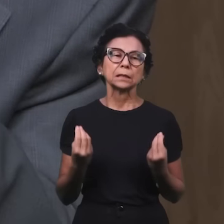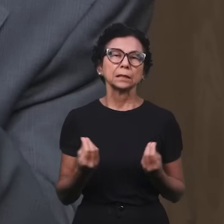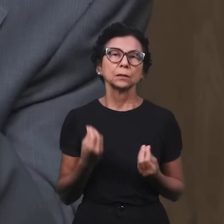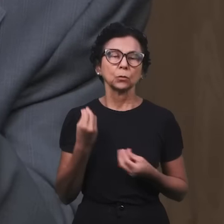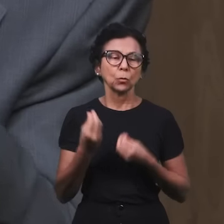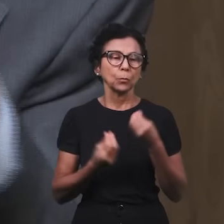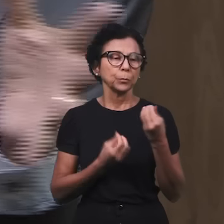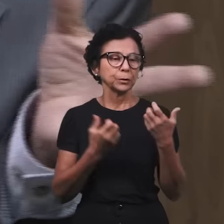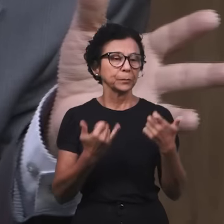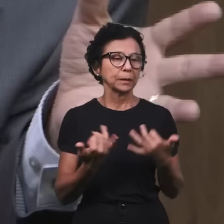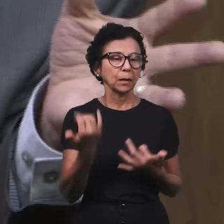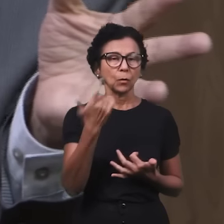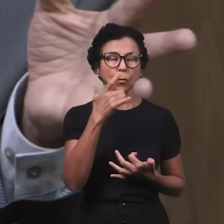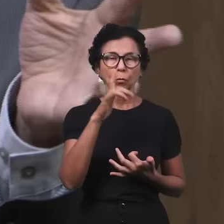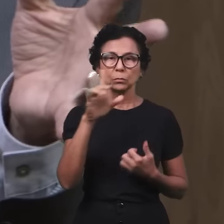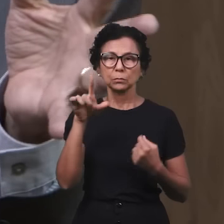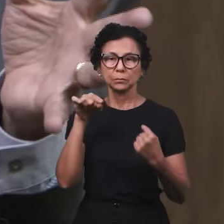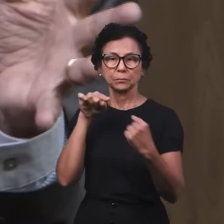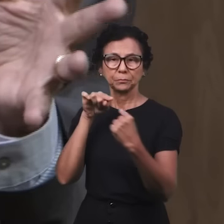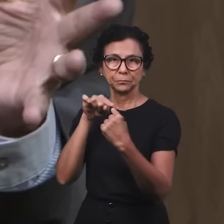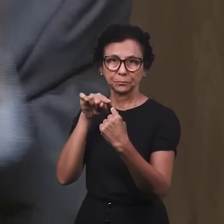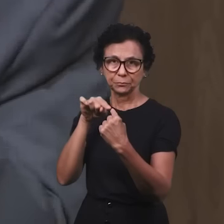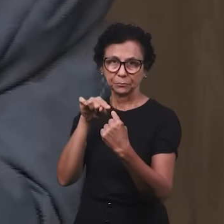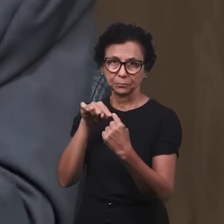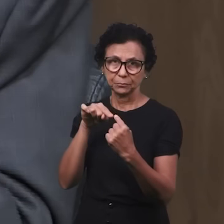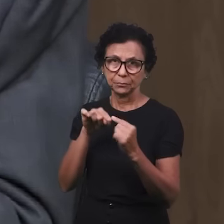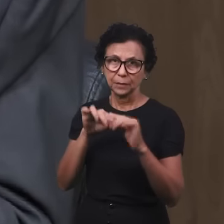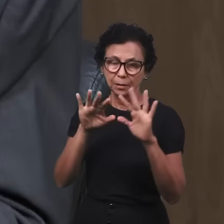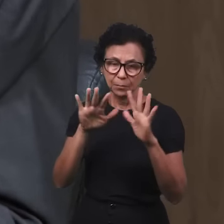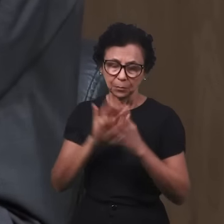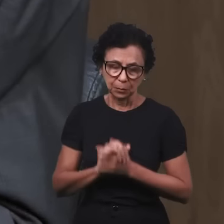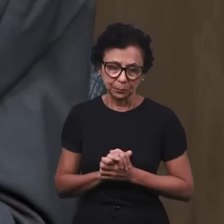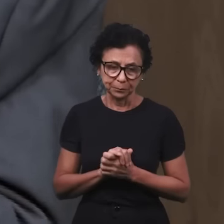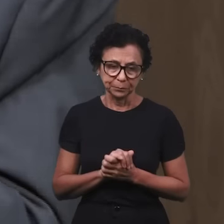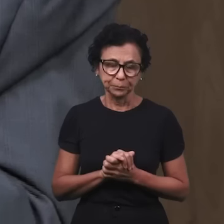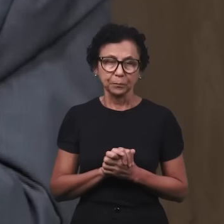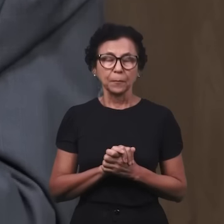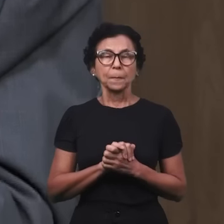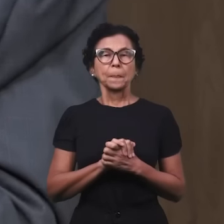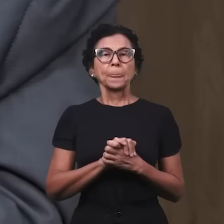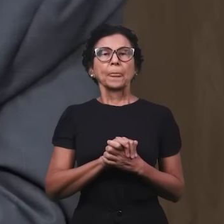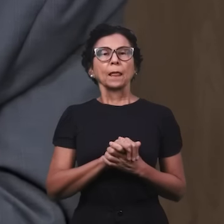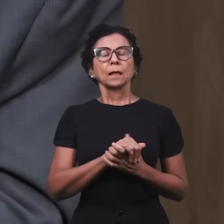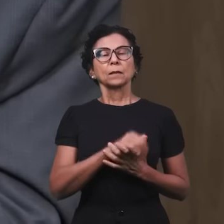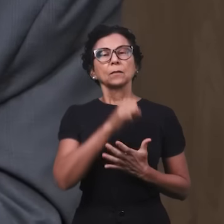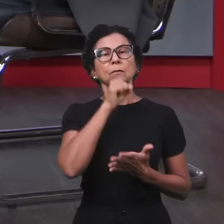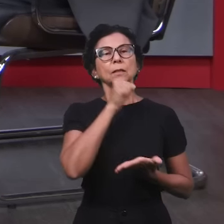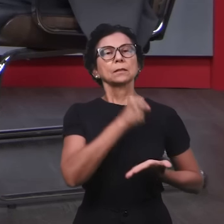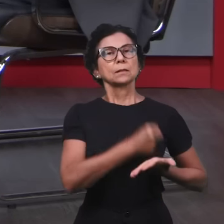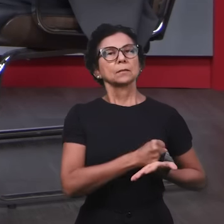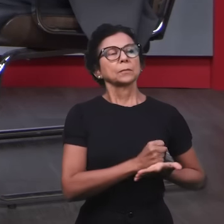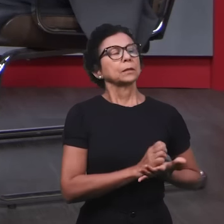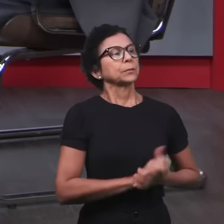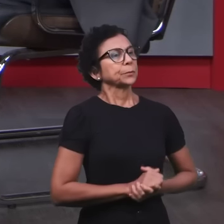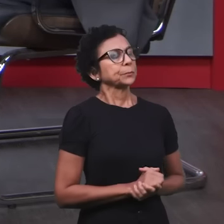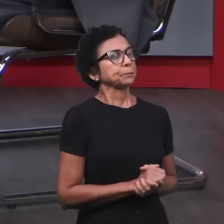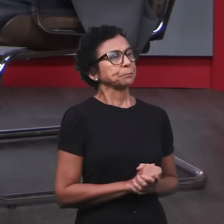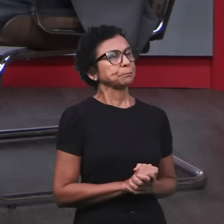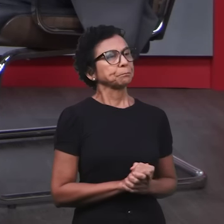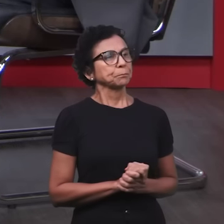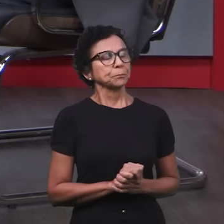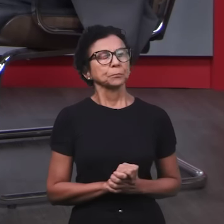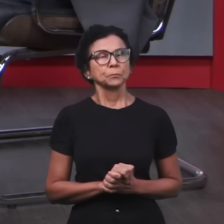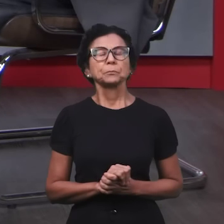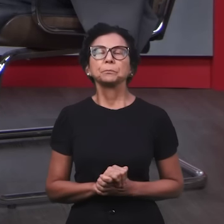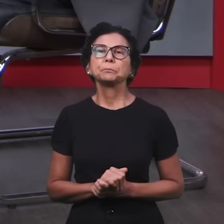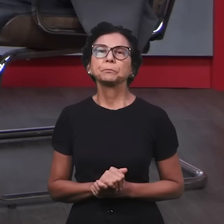como dizer assim, outras finalidades, né? Isso também no Velho Testamento. O que você fala. No Velho Testamento, por